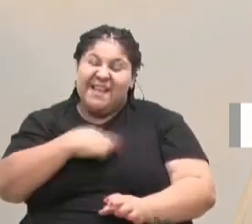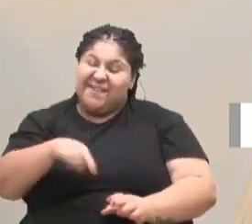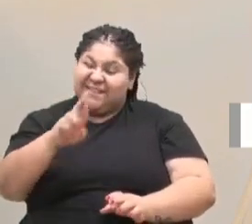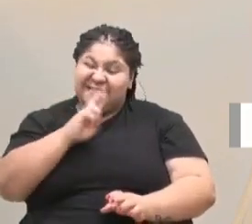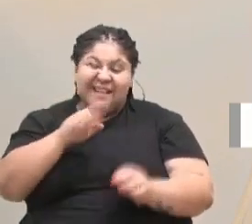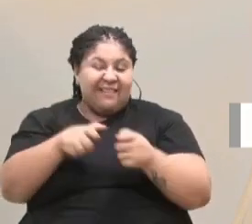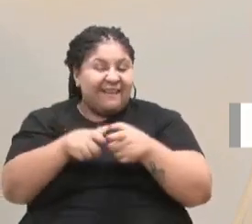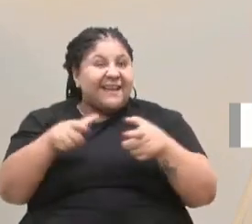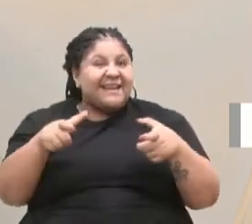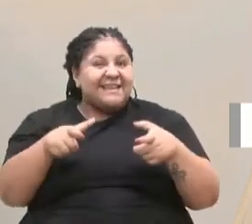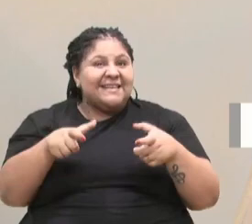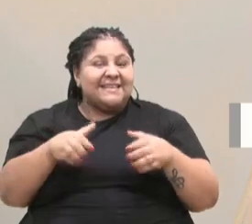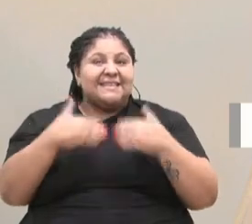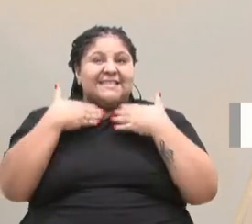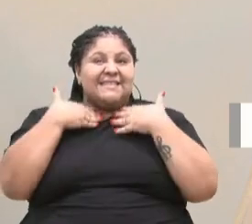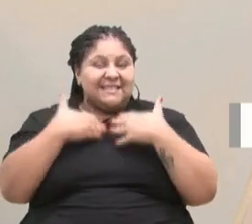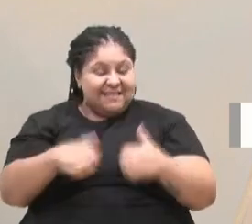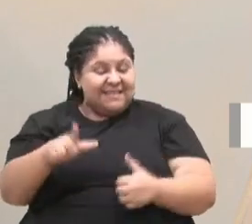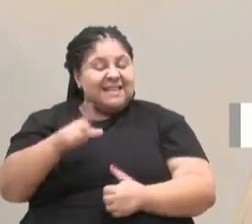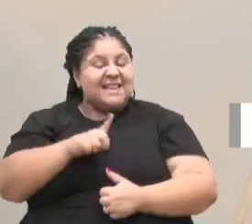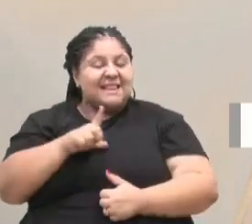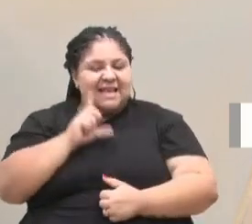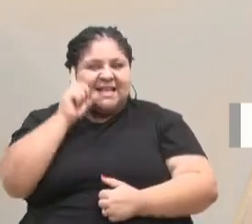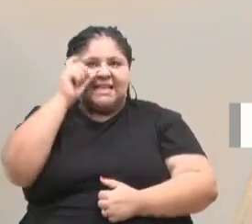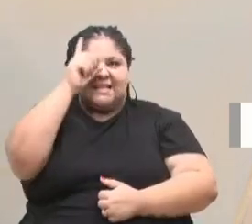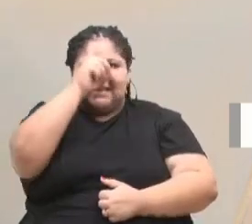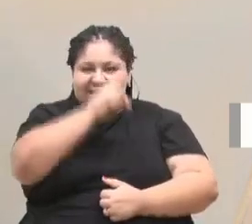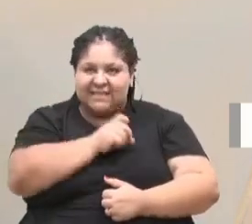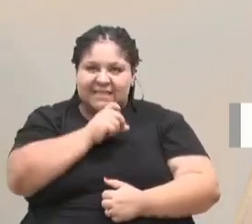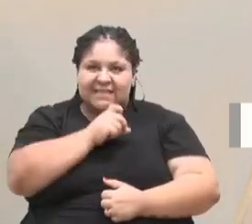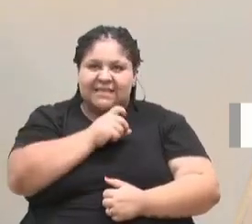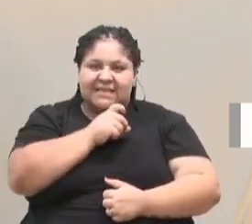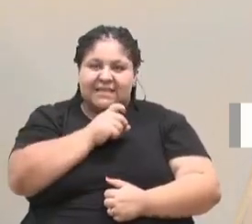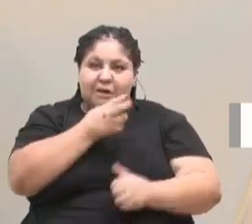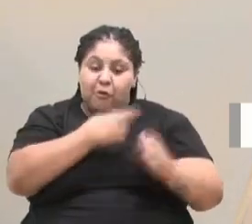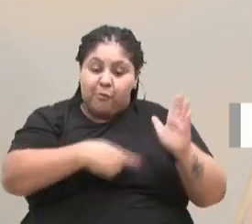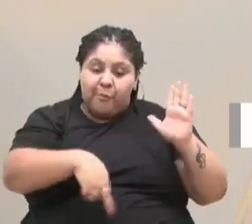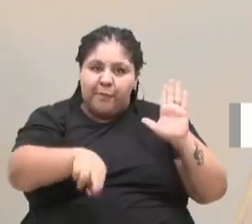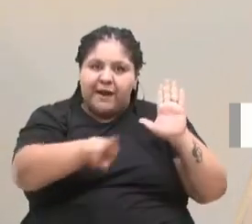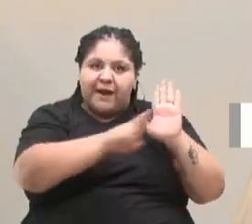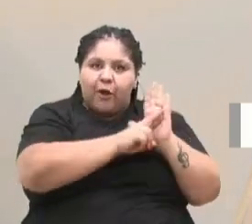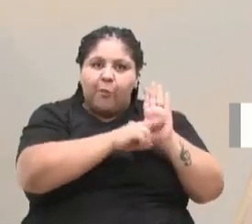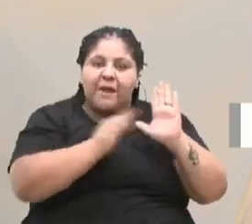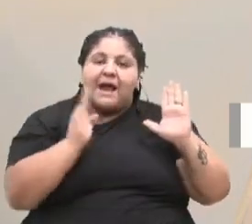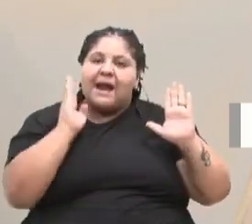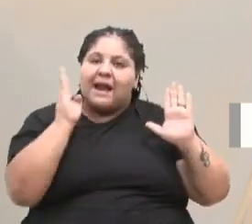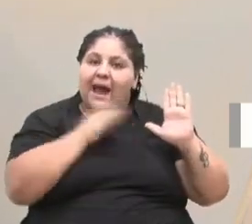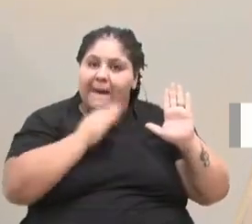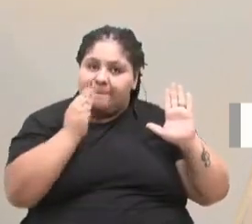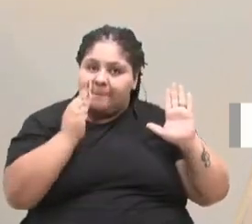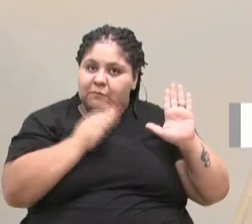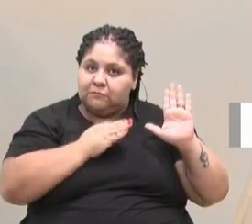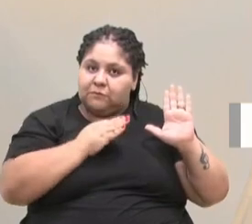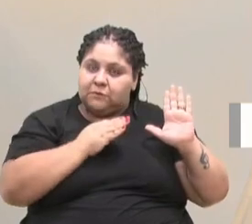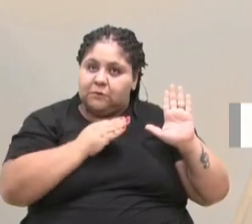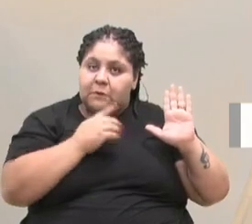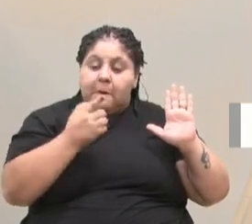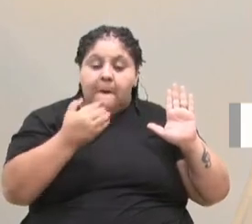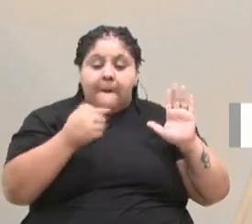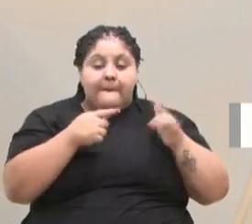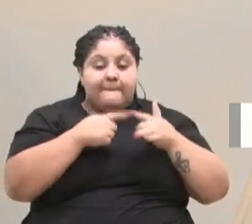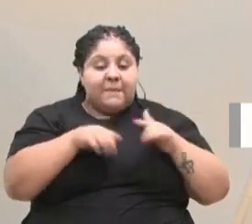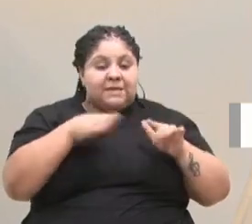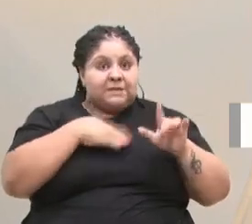secretarias têm dificuldades para recuperar imediatamente. Mas eu me somo à ideia de